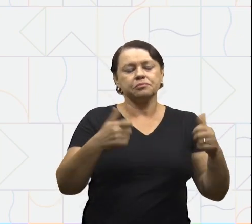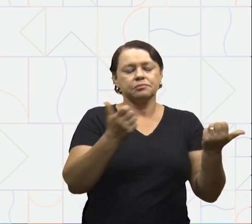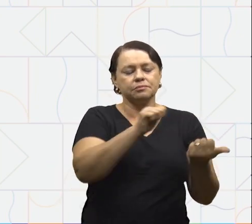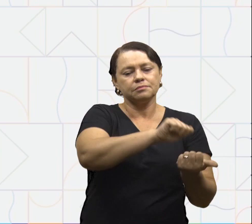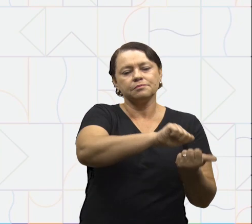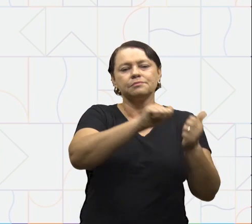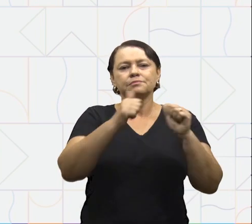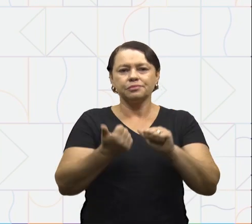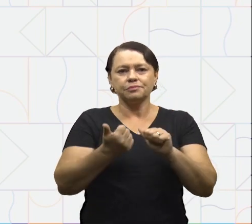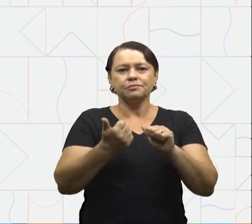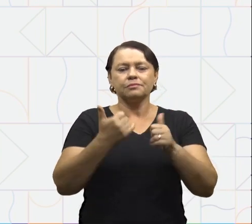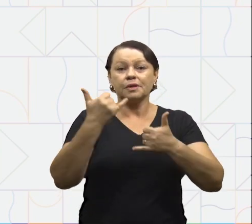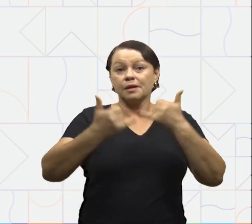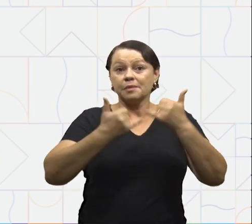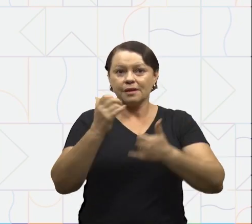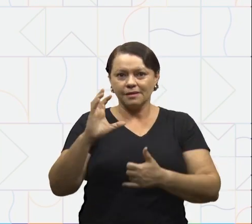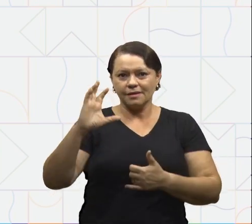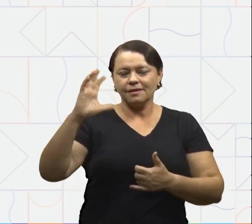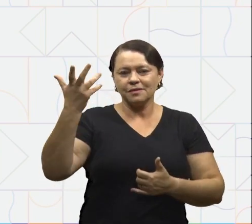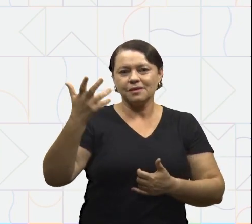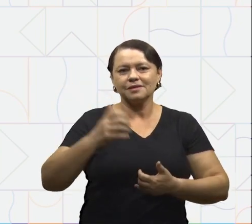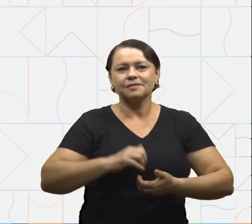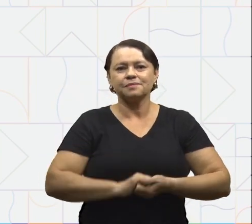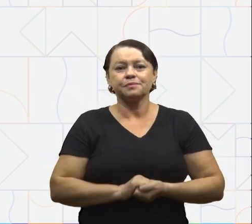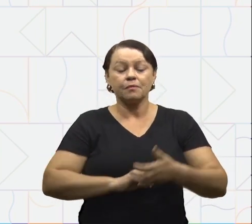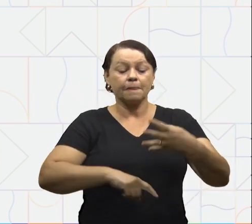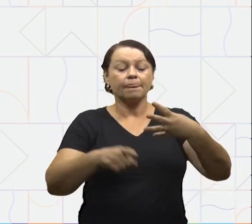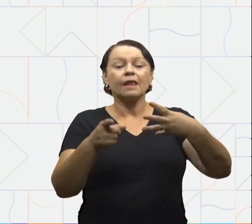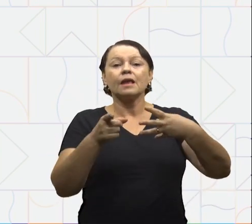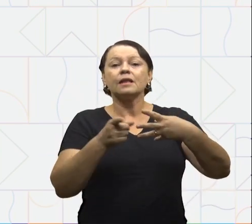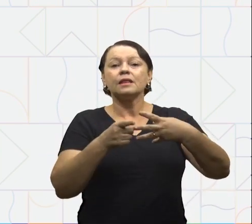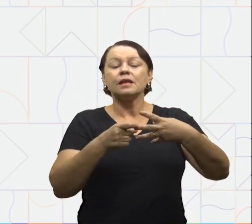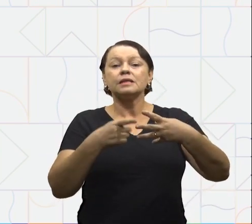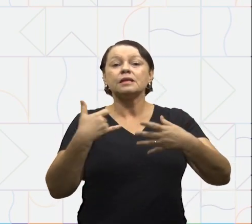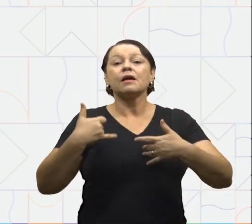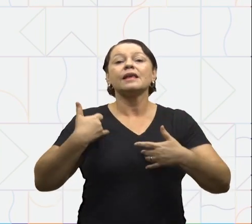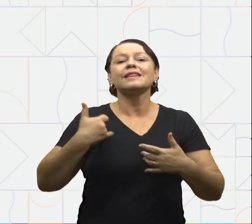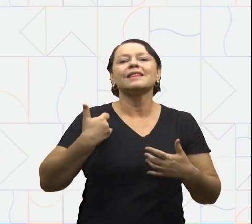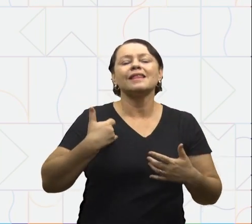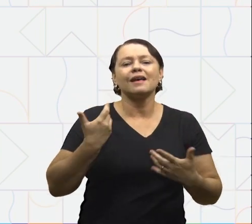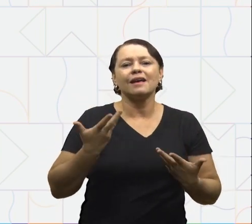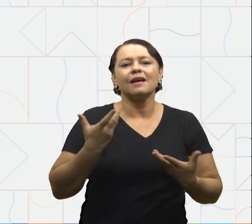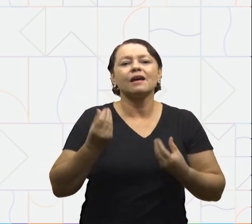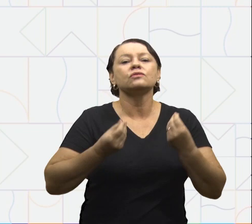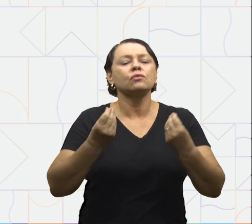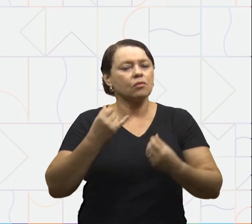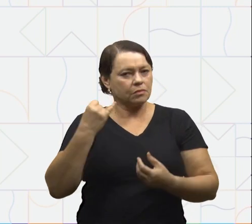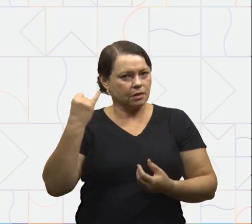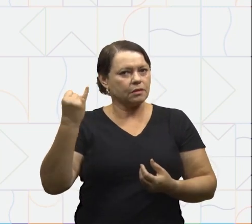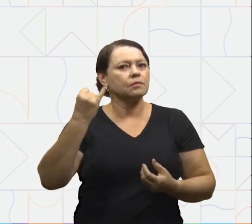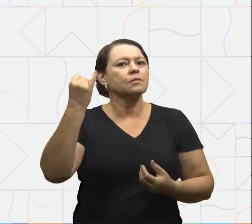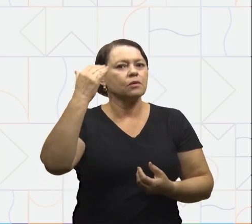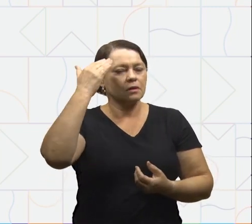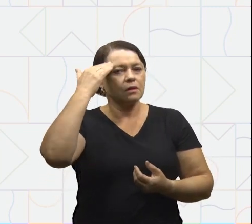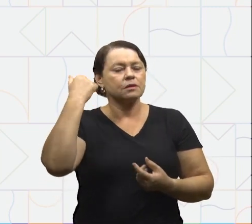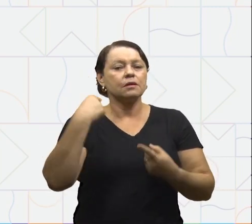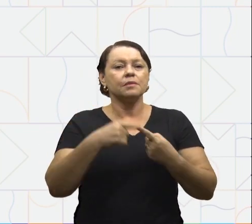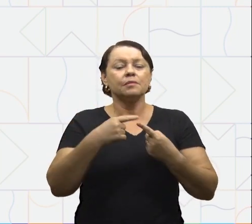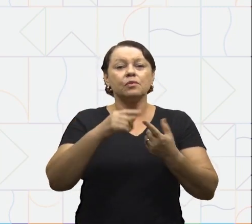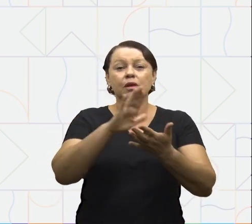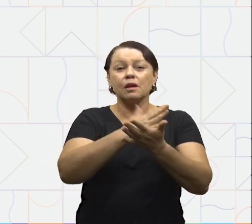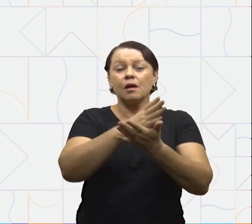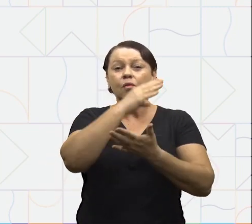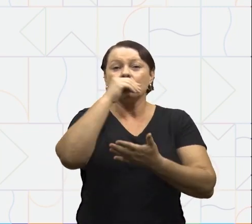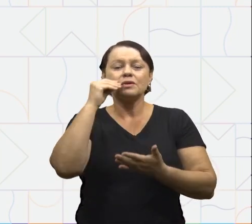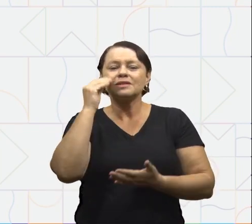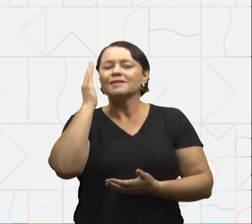todos possam jogar. Terceiro, idade. Também é muito importante saber a idade permitida para os jogos ou brincadeiras, pois algumas vezes